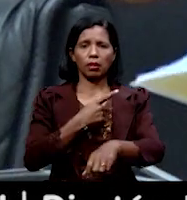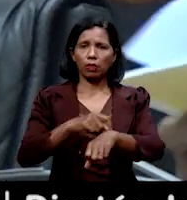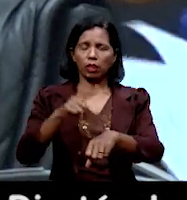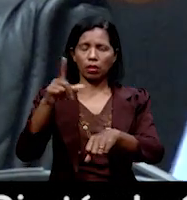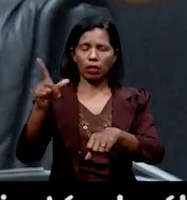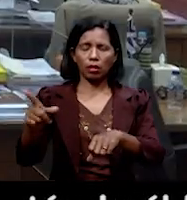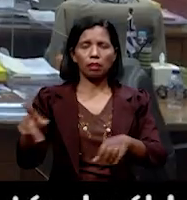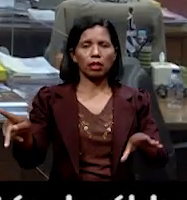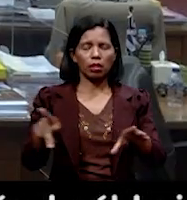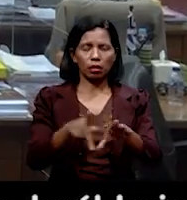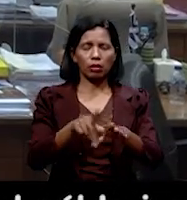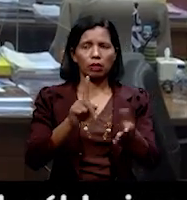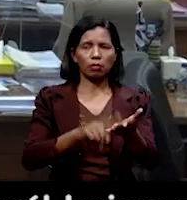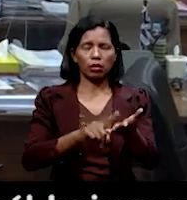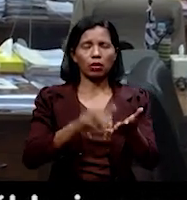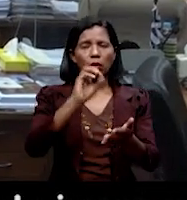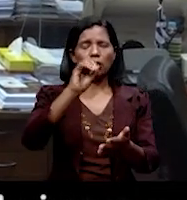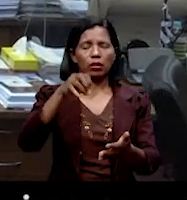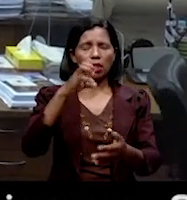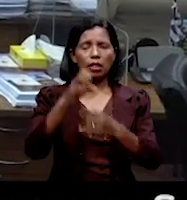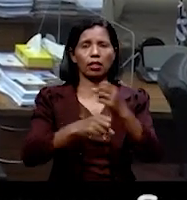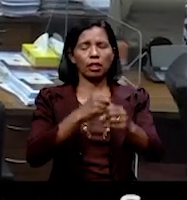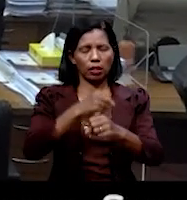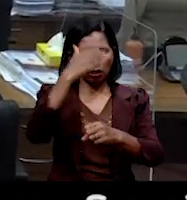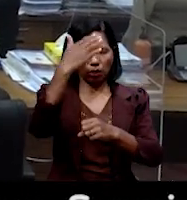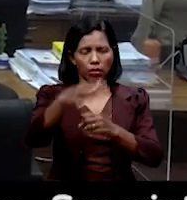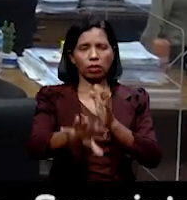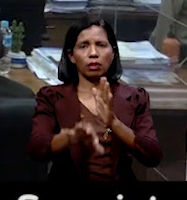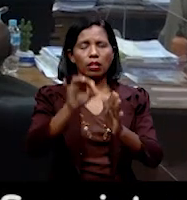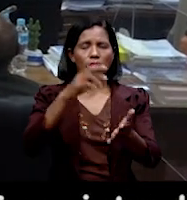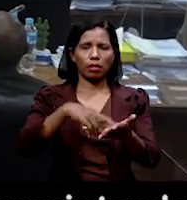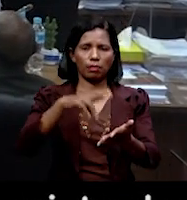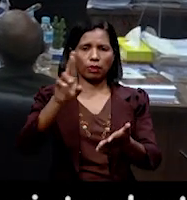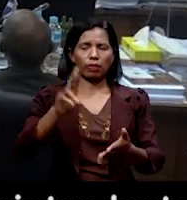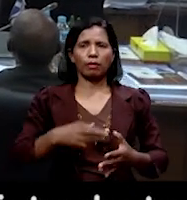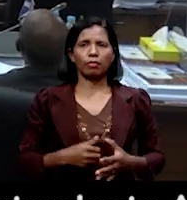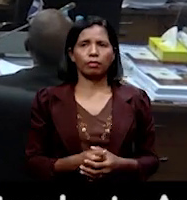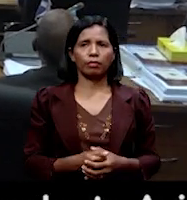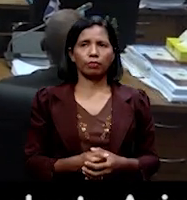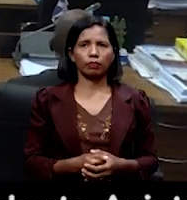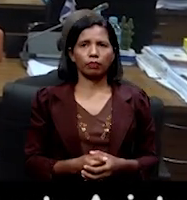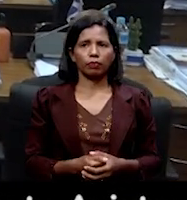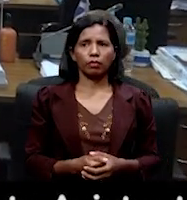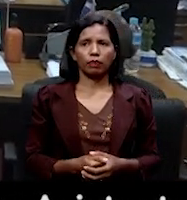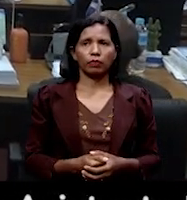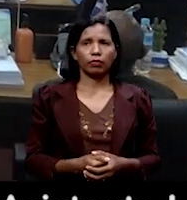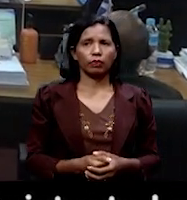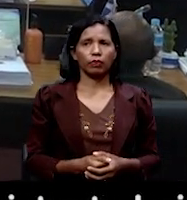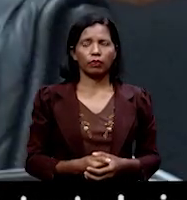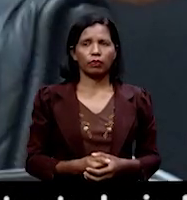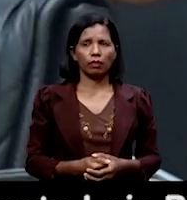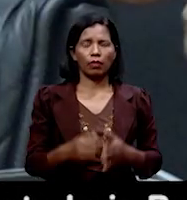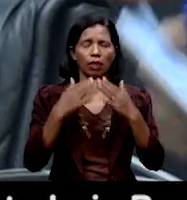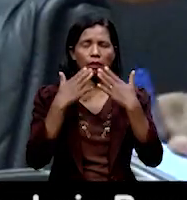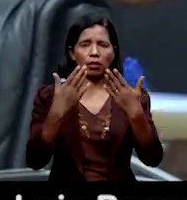deve participar no debate Orçamento Geral do Estado, batinan oin, torretan aprovação. É com grande satisfação e espírito do dever cumprido